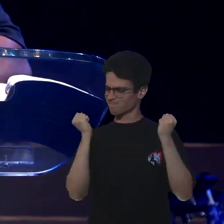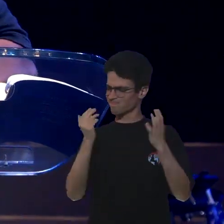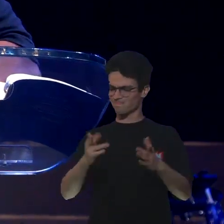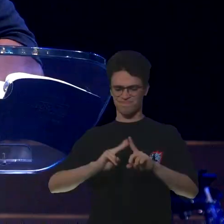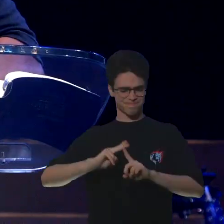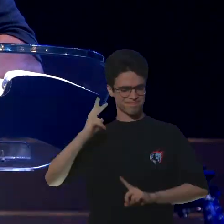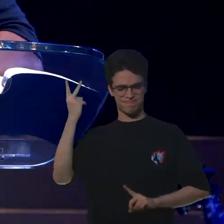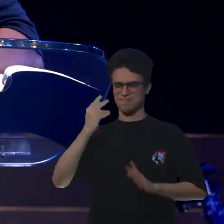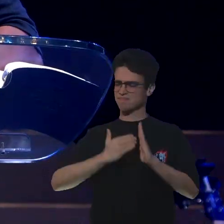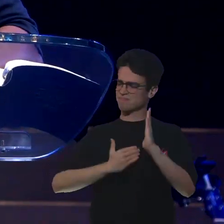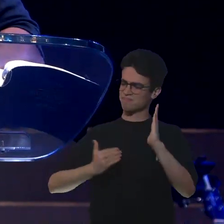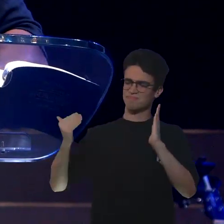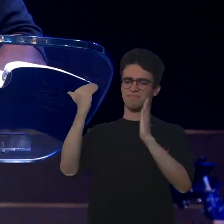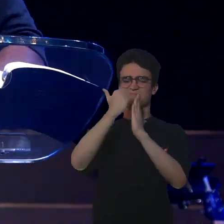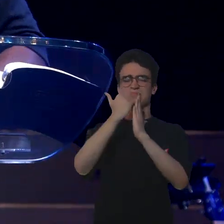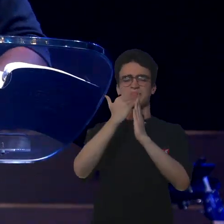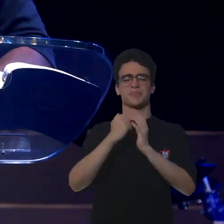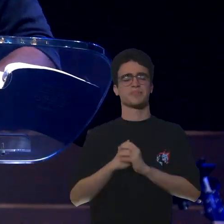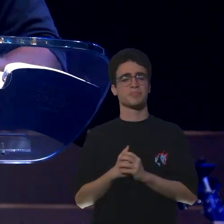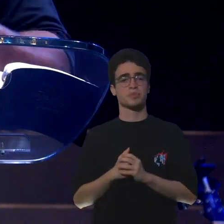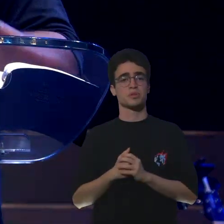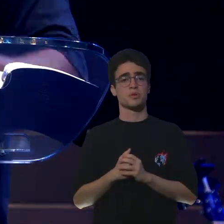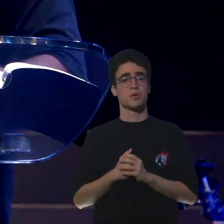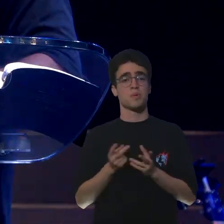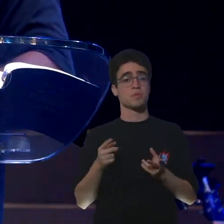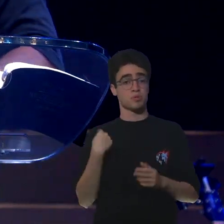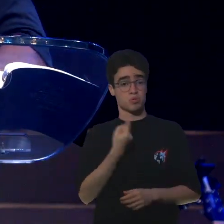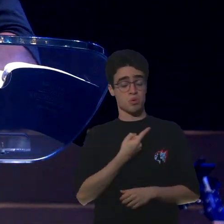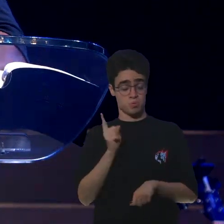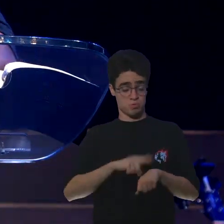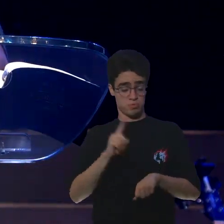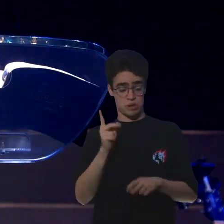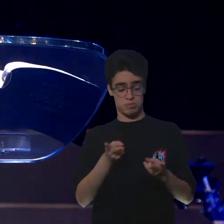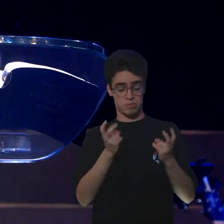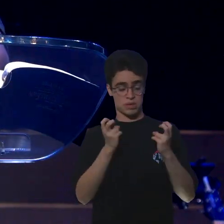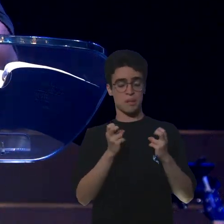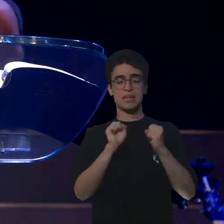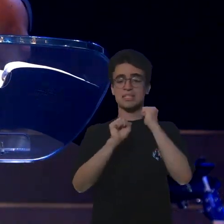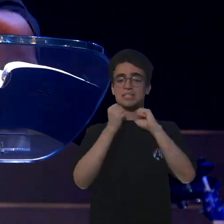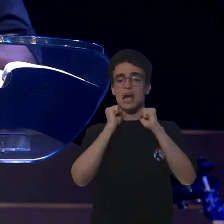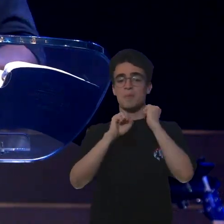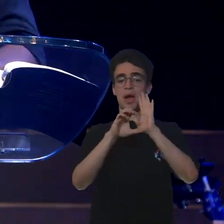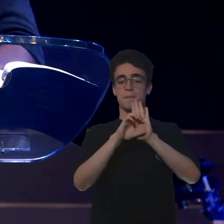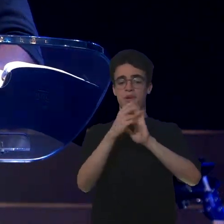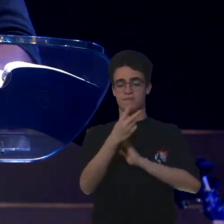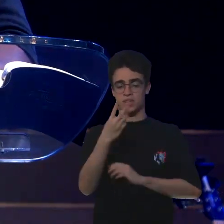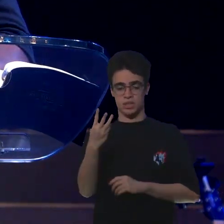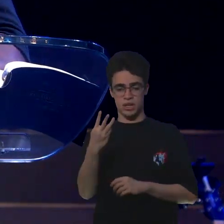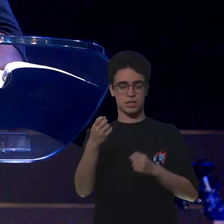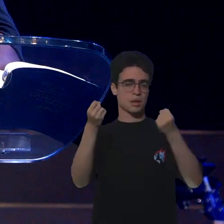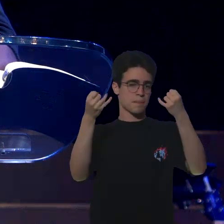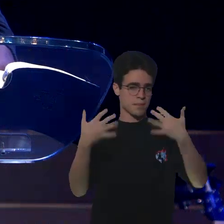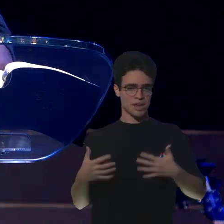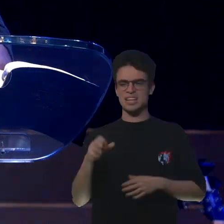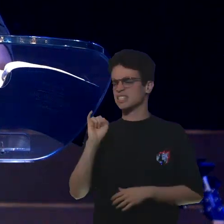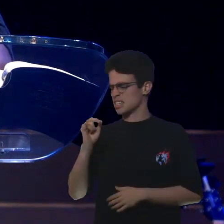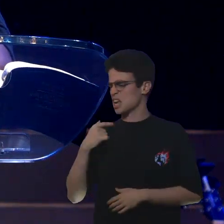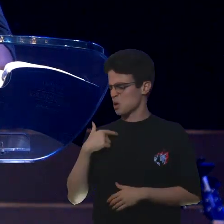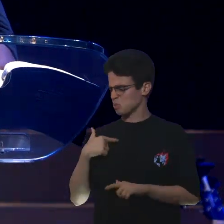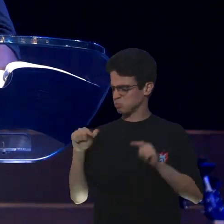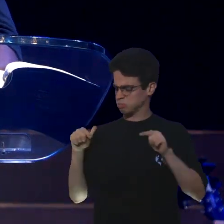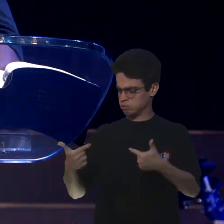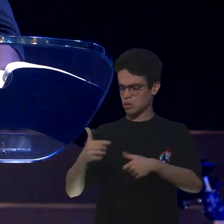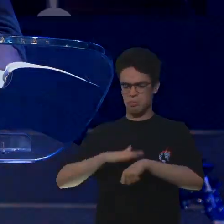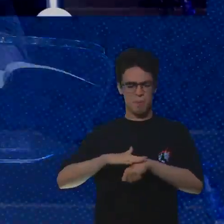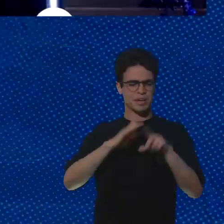para cada um de nós. Quando a gente olha para o Salmo 23, Ainda que eu ande pelo vale da sombra da morte, não